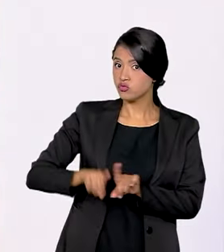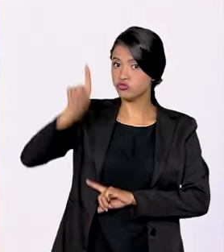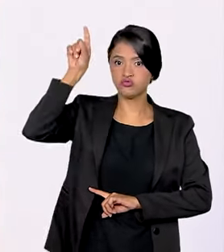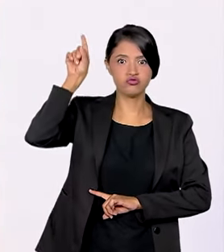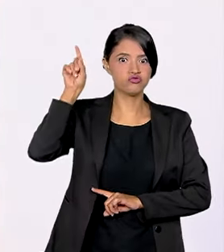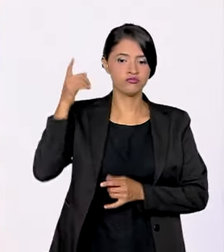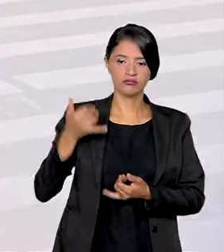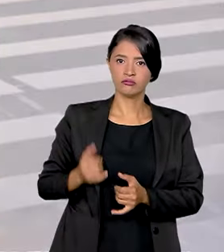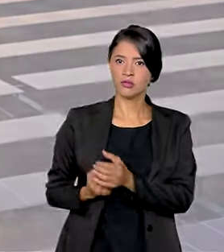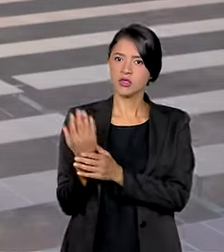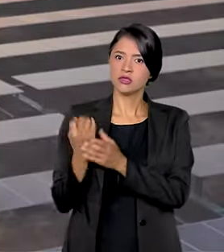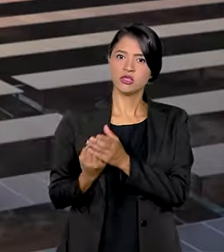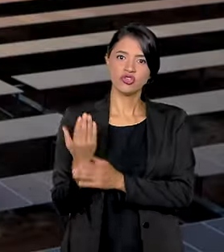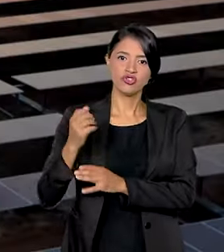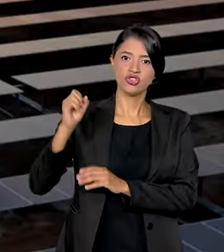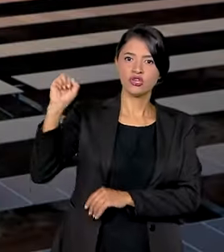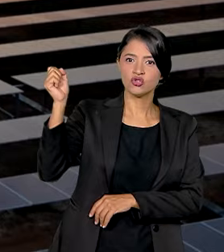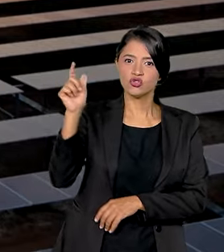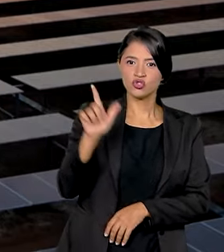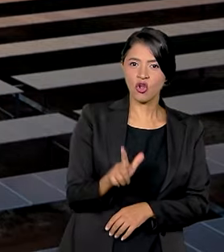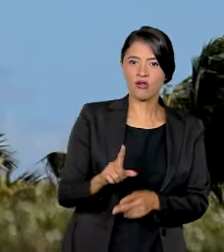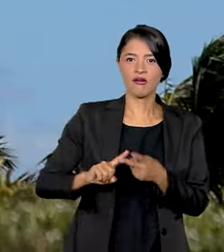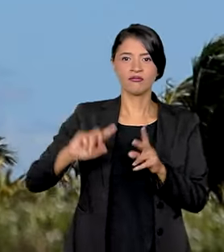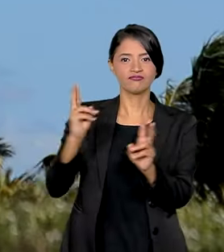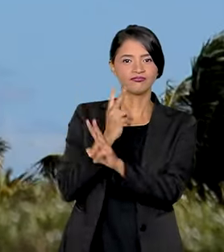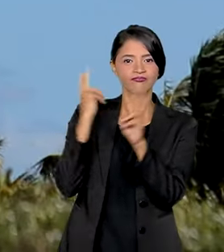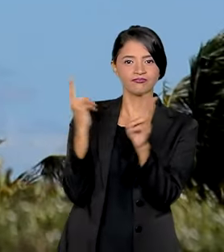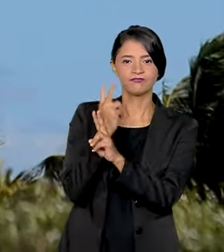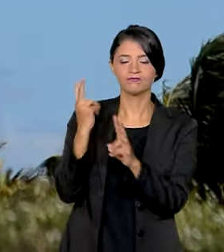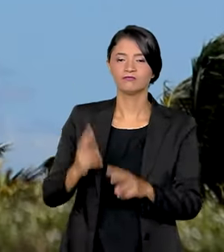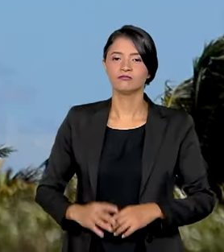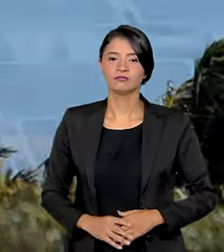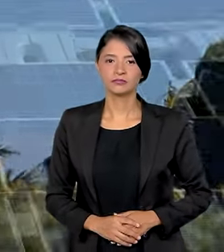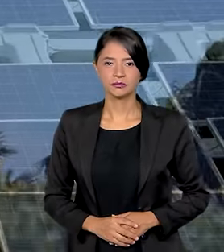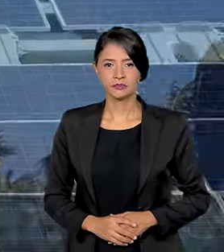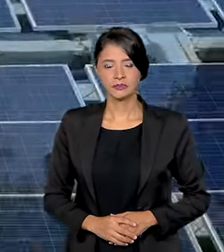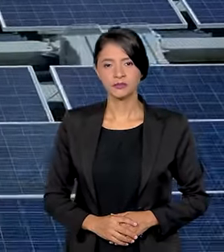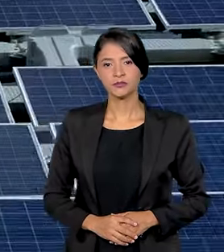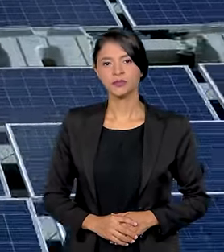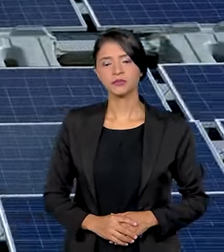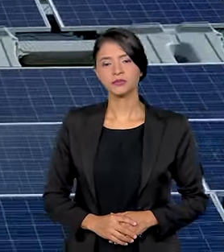Brasil bateu recordes de geração de energia solar e eólica.